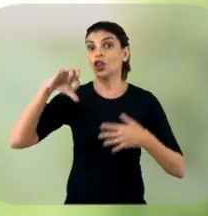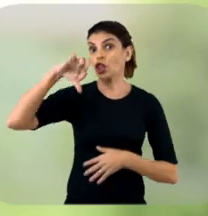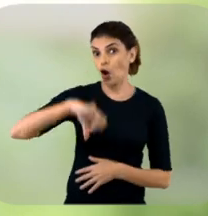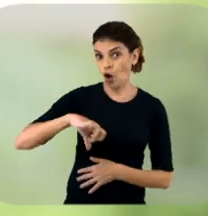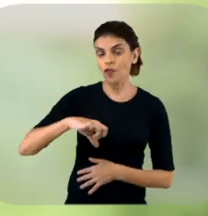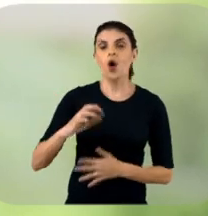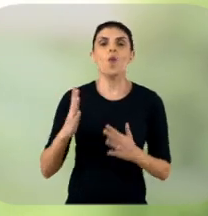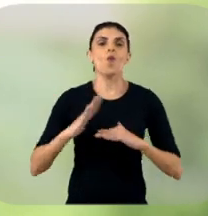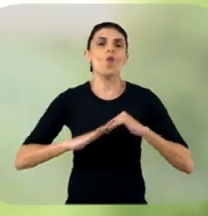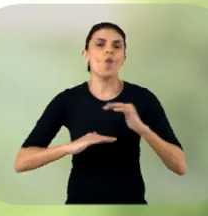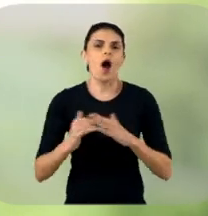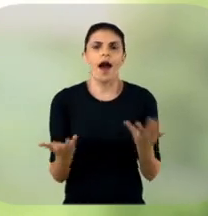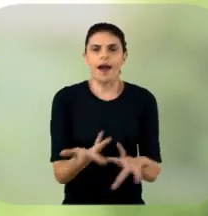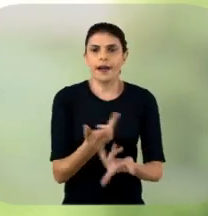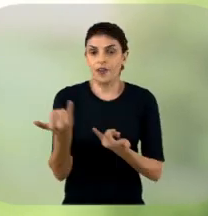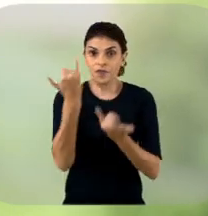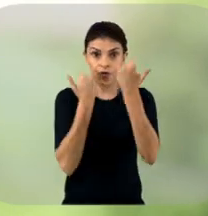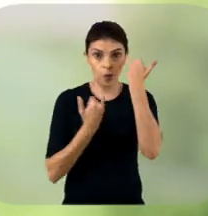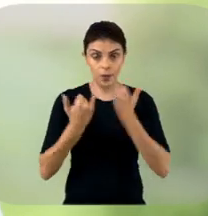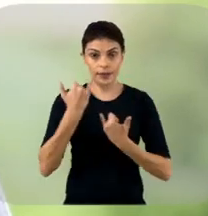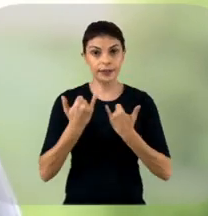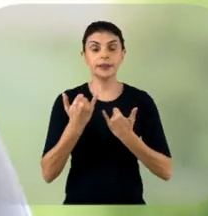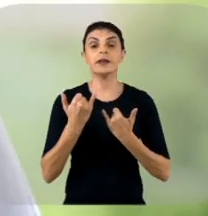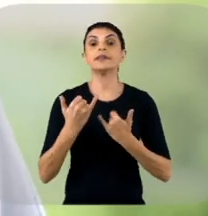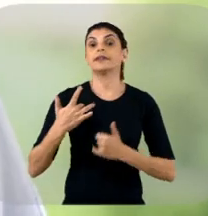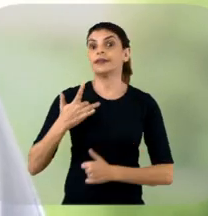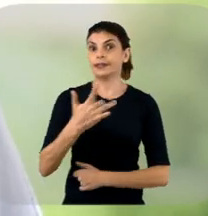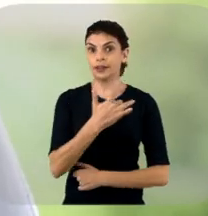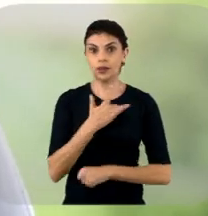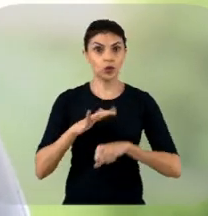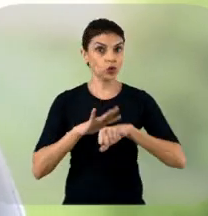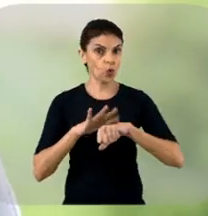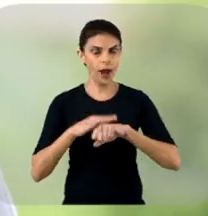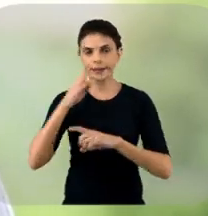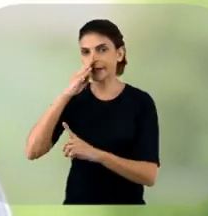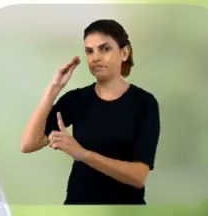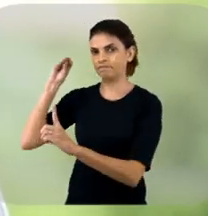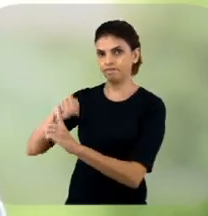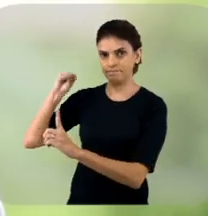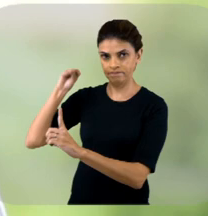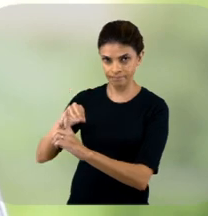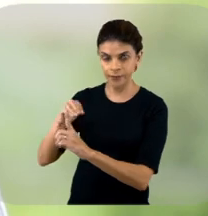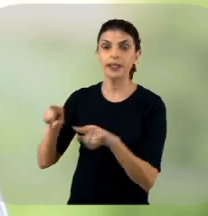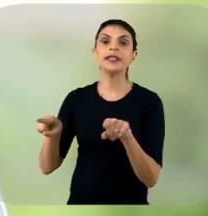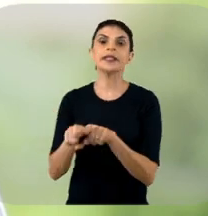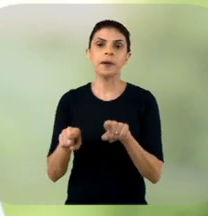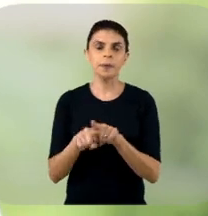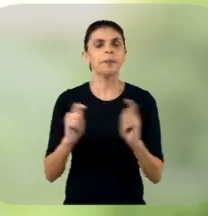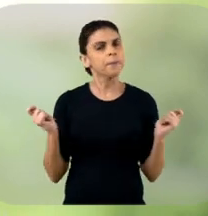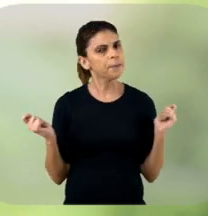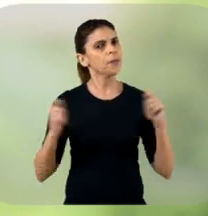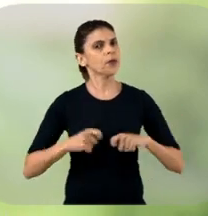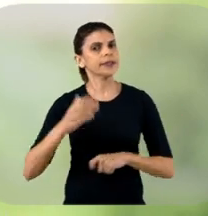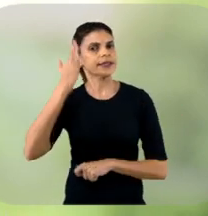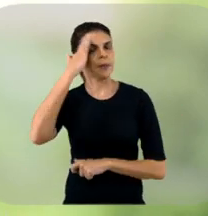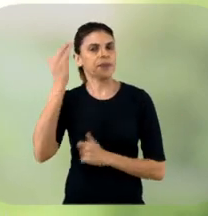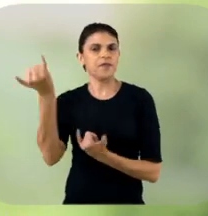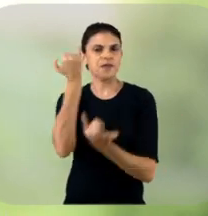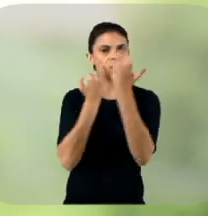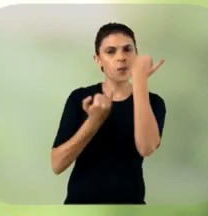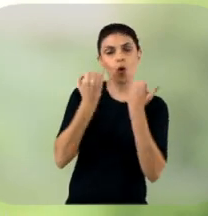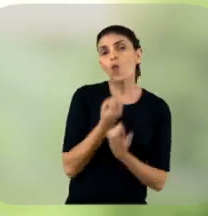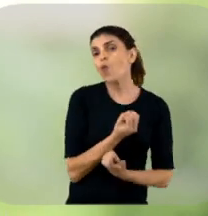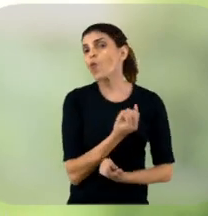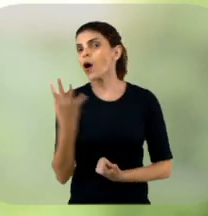9. Qualificar as informações em saúde sobre doenças negligenciadas para que possamos